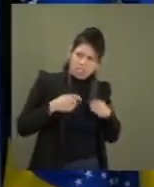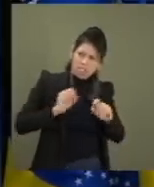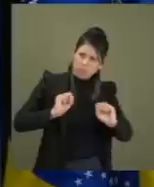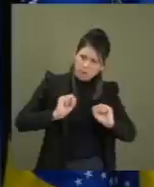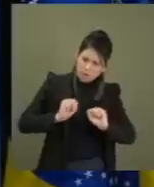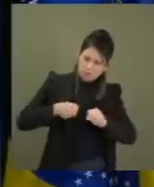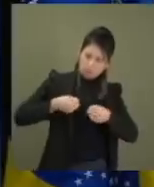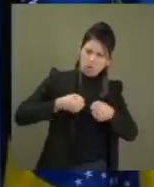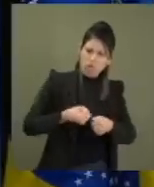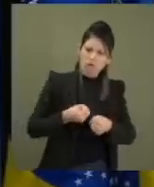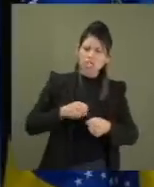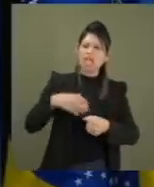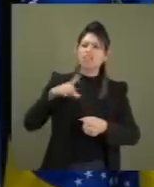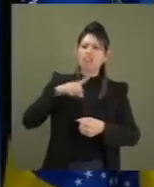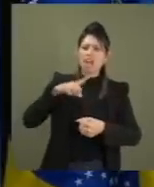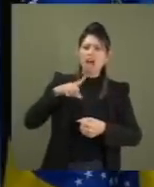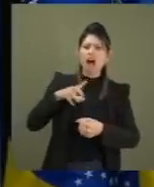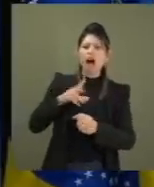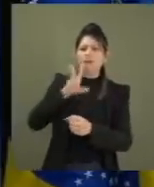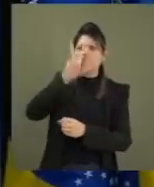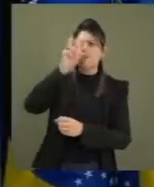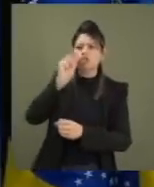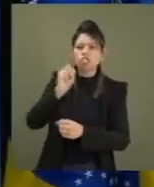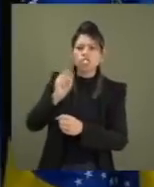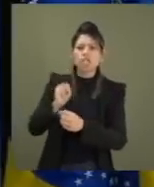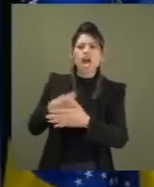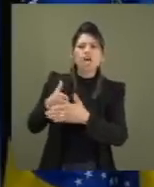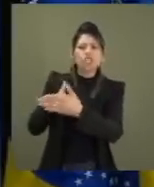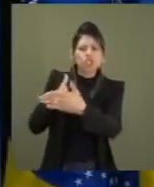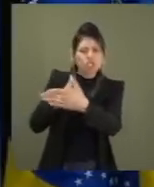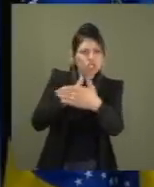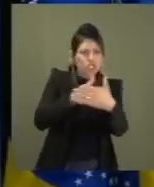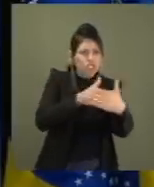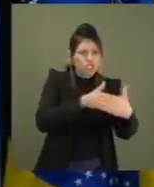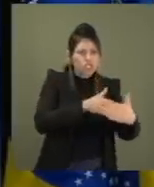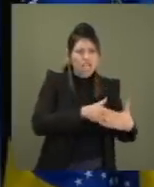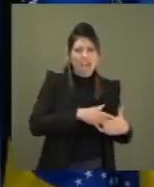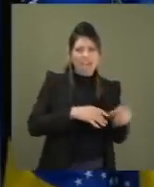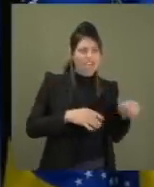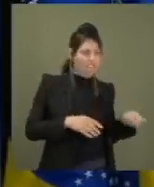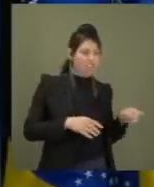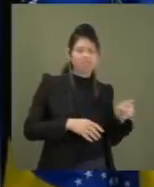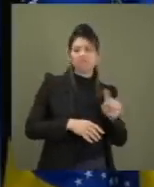sobre todos os aspectos mas não segundo